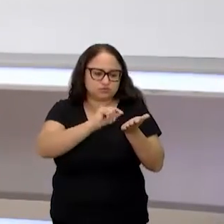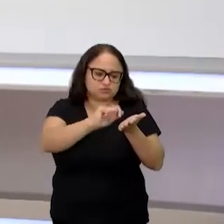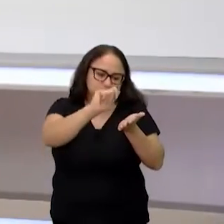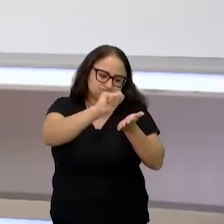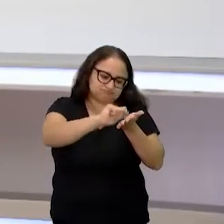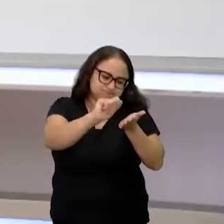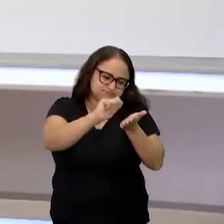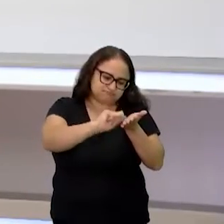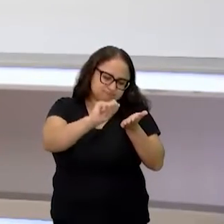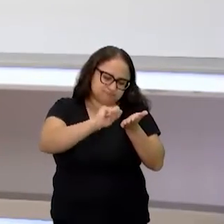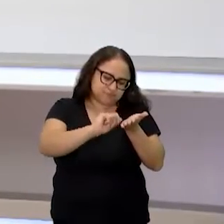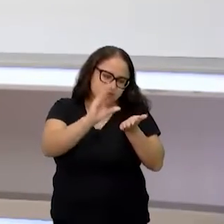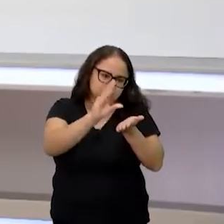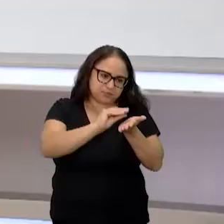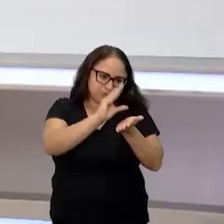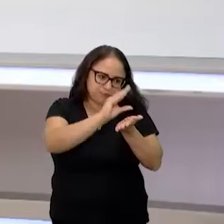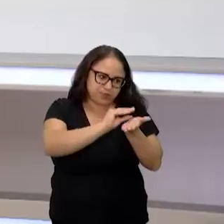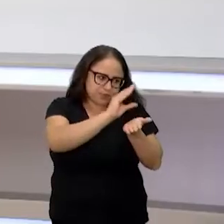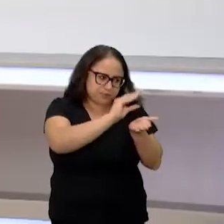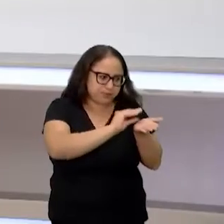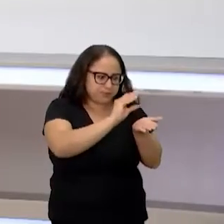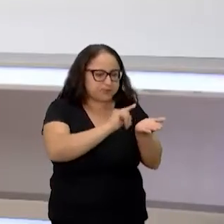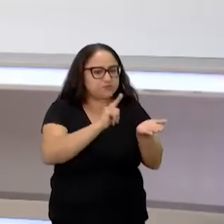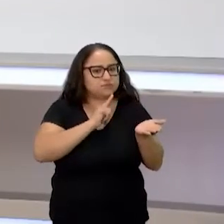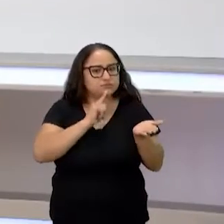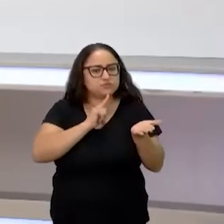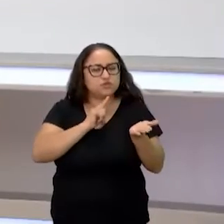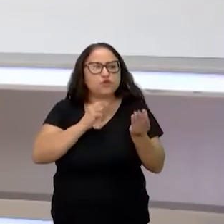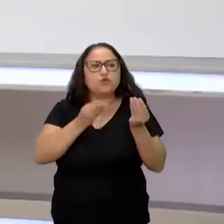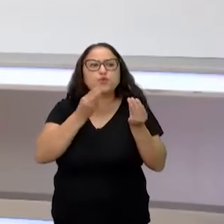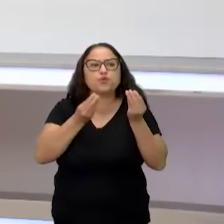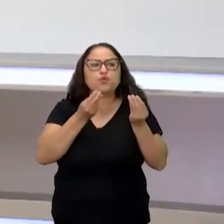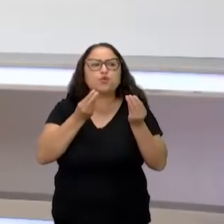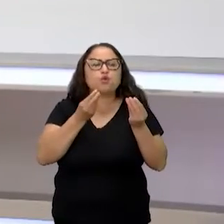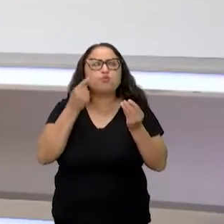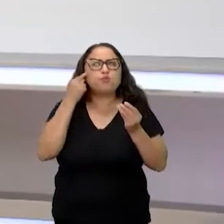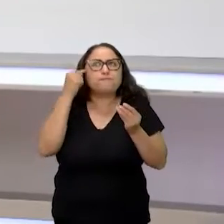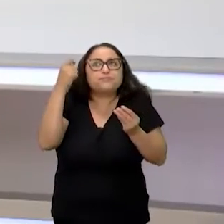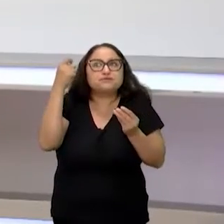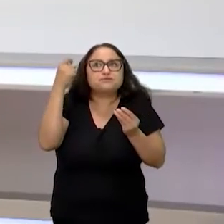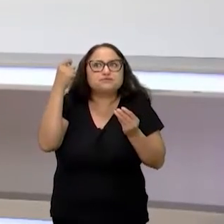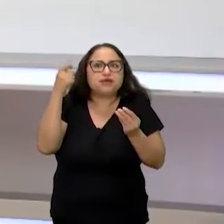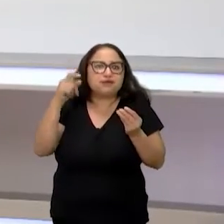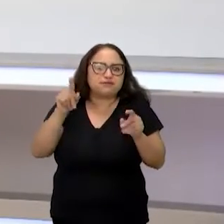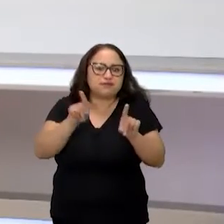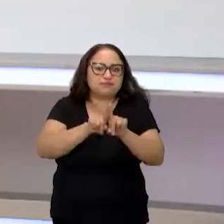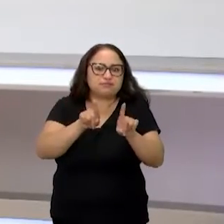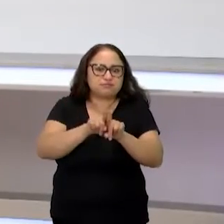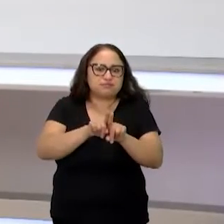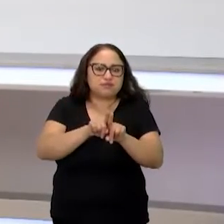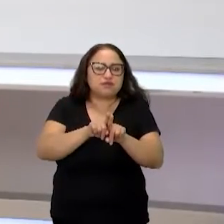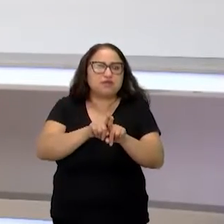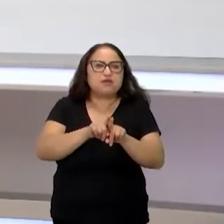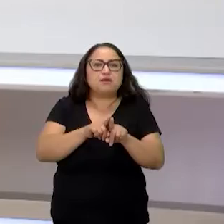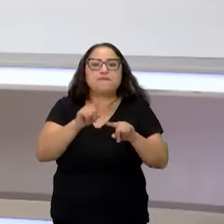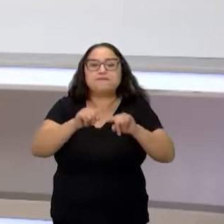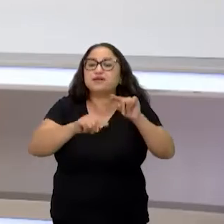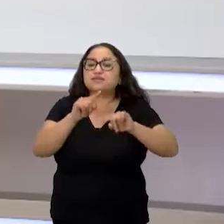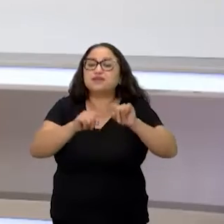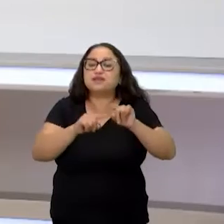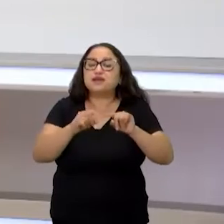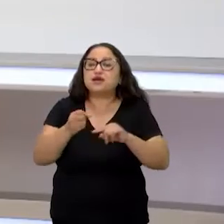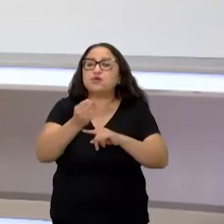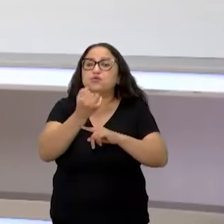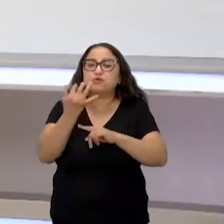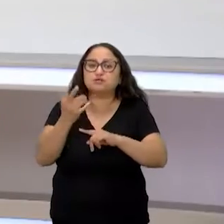anotações dele nesse livro, né, os insights que ele teve, né, a questão do material, quanto gastou, ou seja, ele faz um